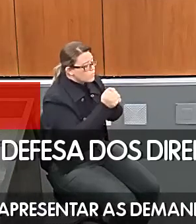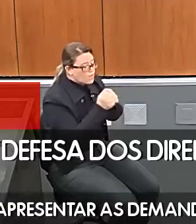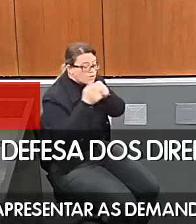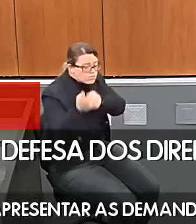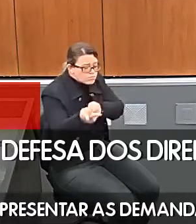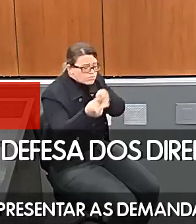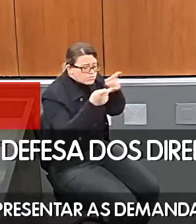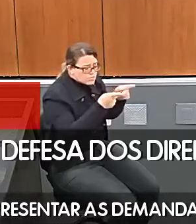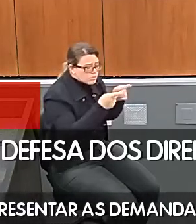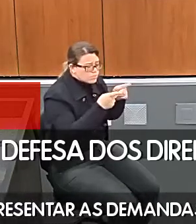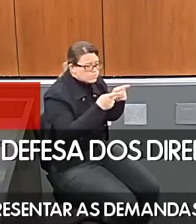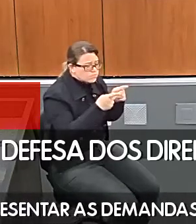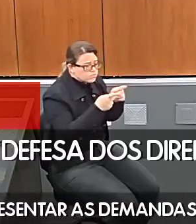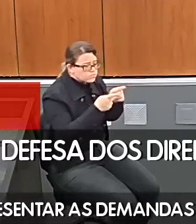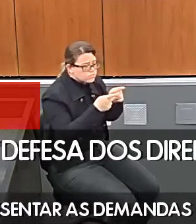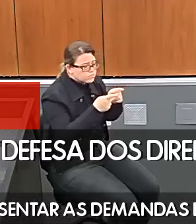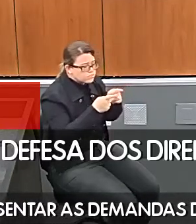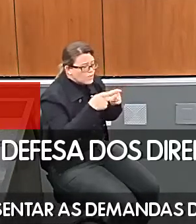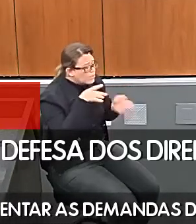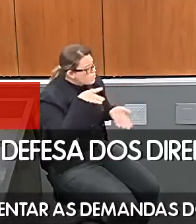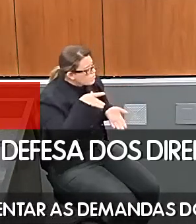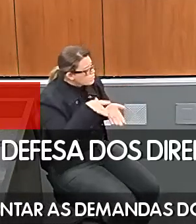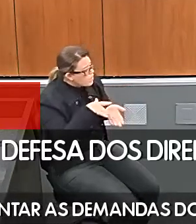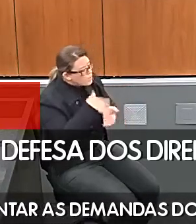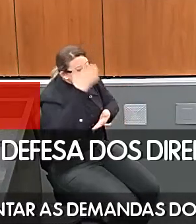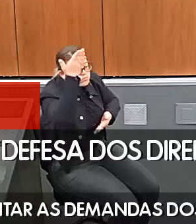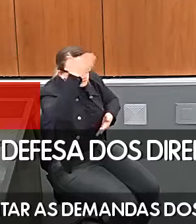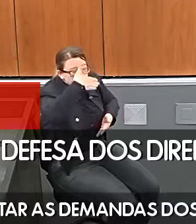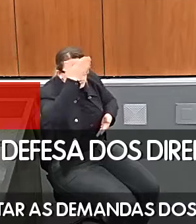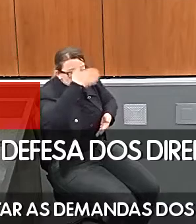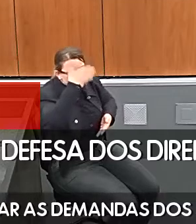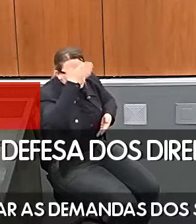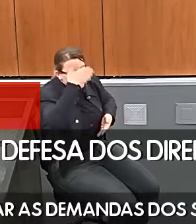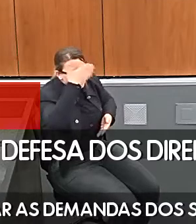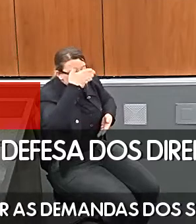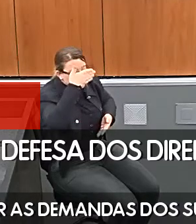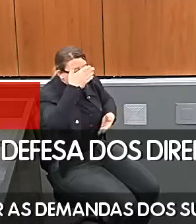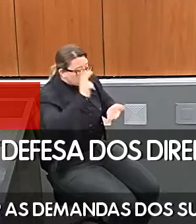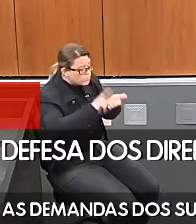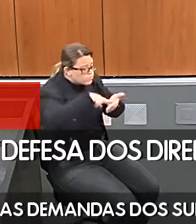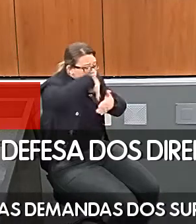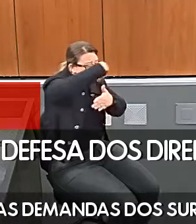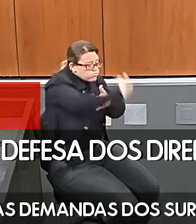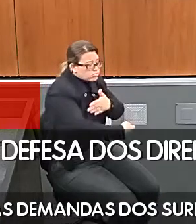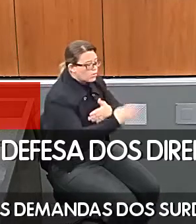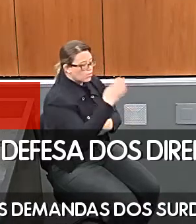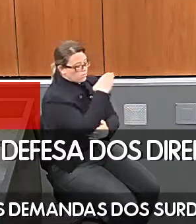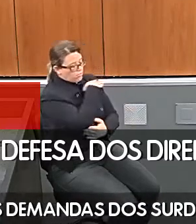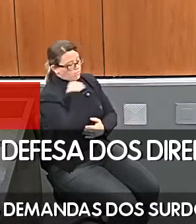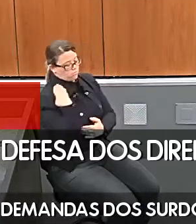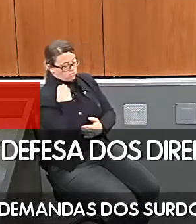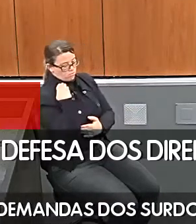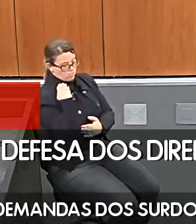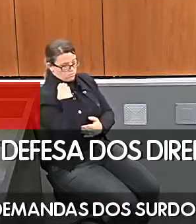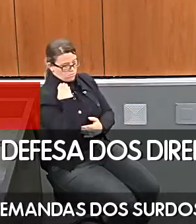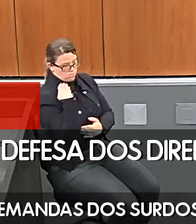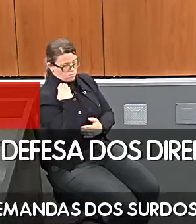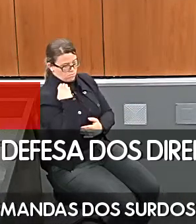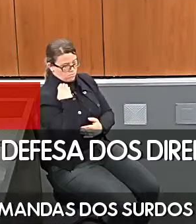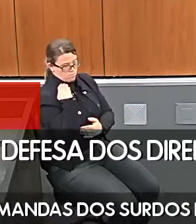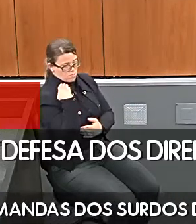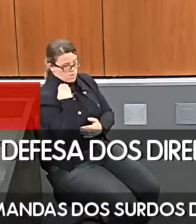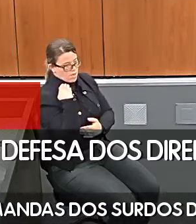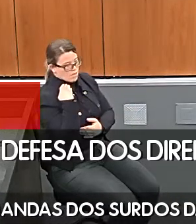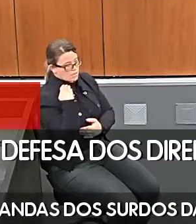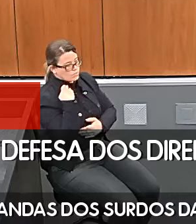uma denúncia dos cegos, um deles até caiu e veio a falecer, que na nossa